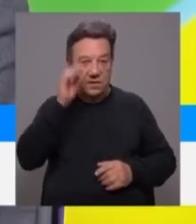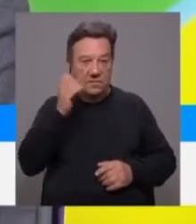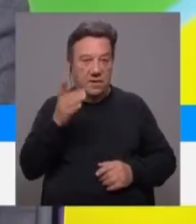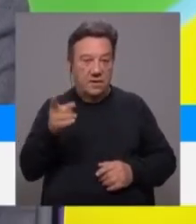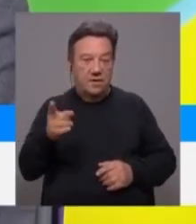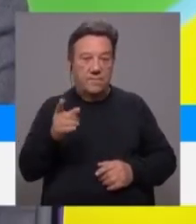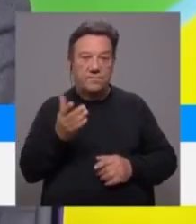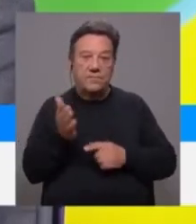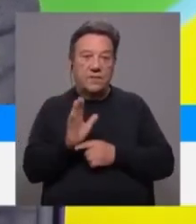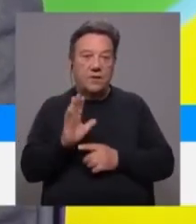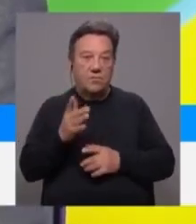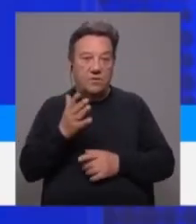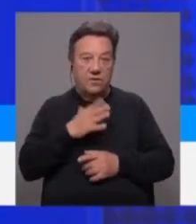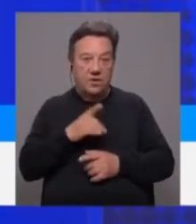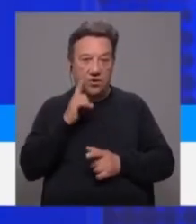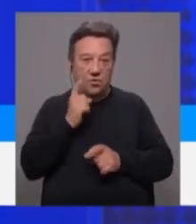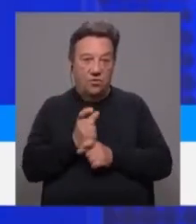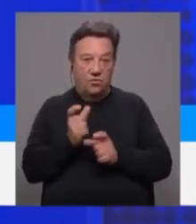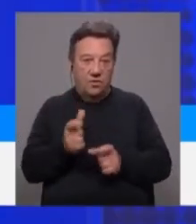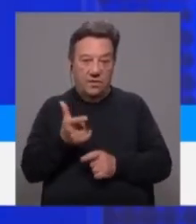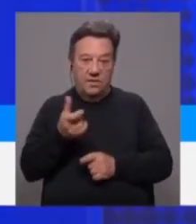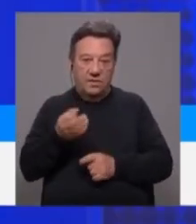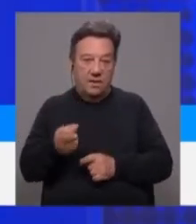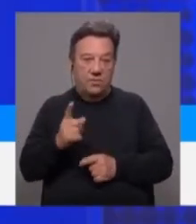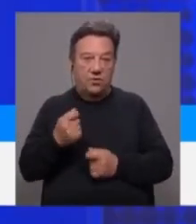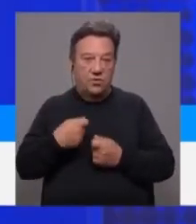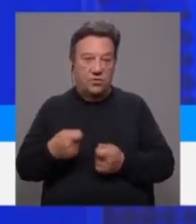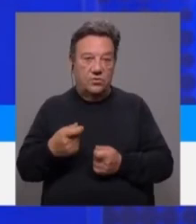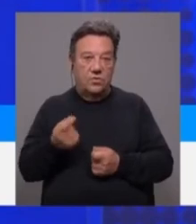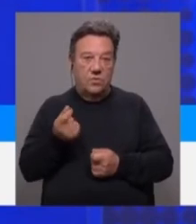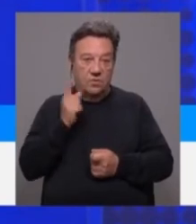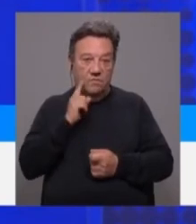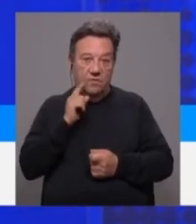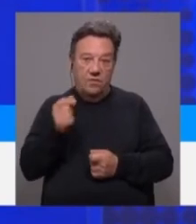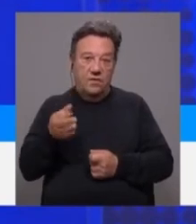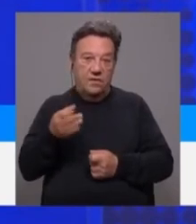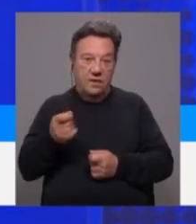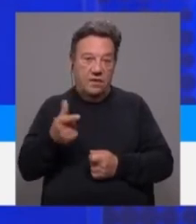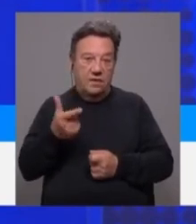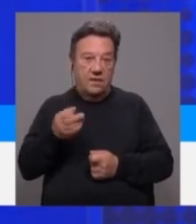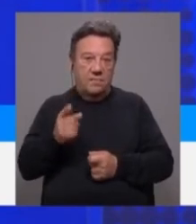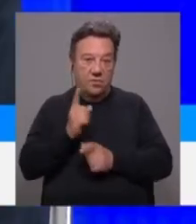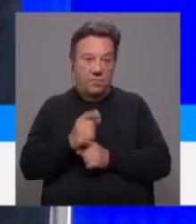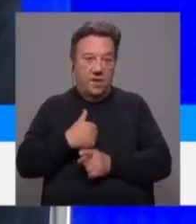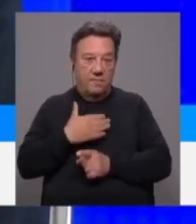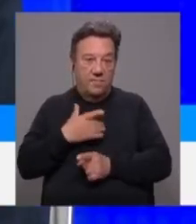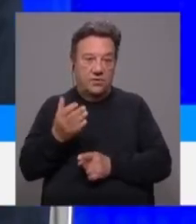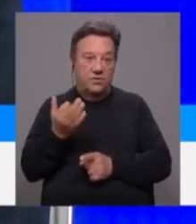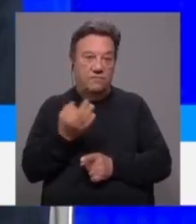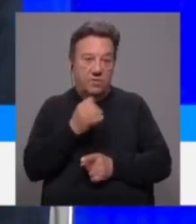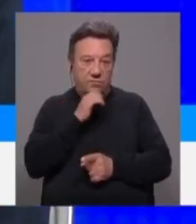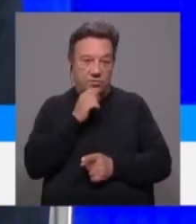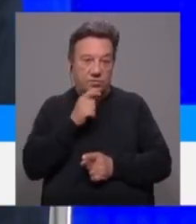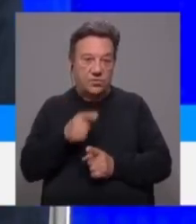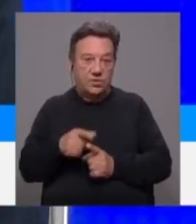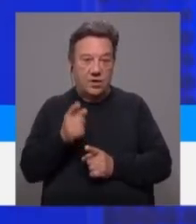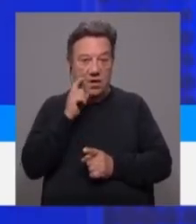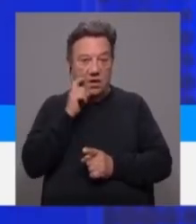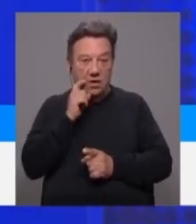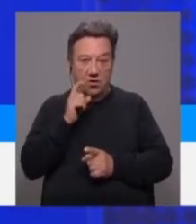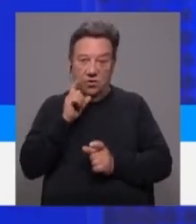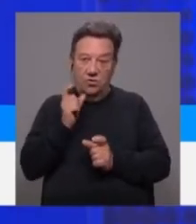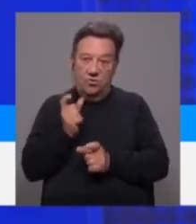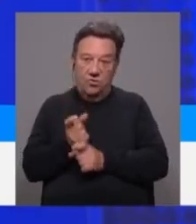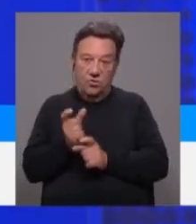sabe bem por exemplo quando quis o controle da Tap não gastou o preço da tampa enquanto empresa ou seja foi possível ir a